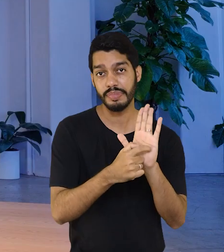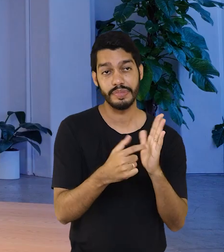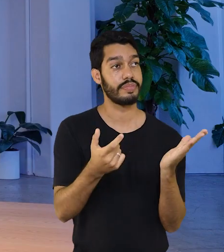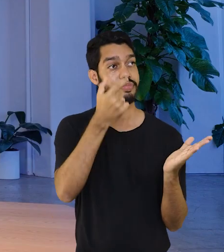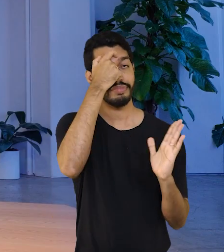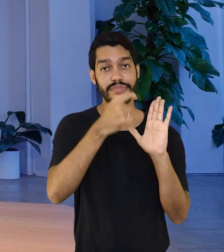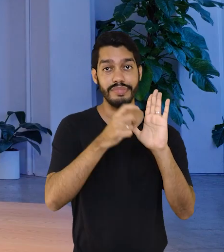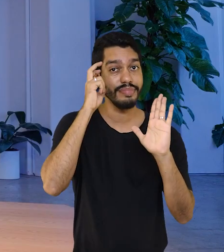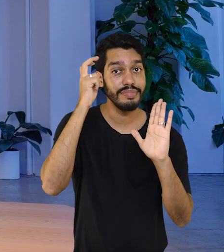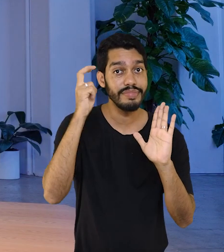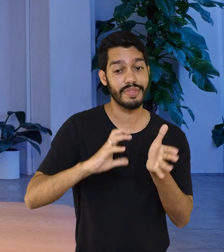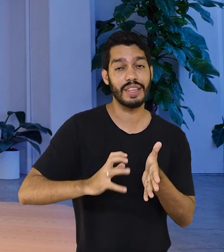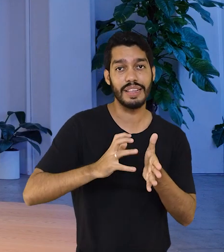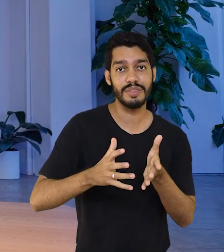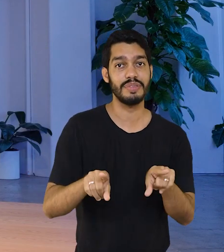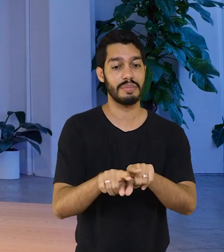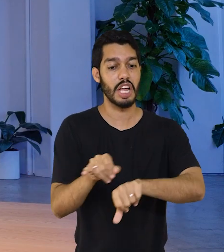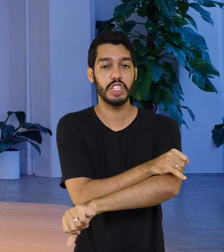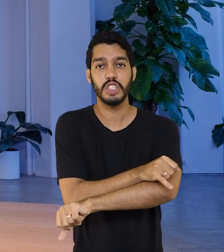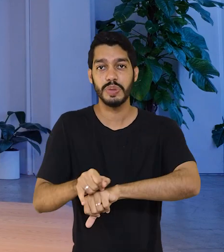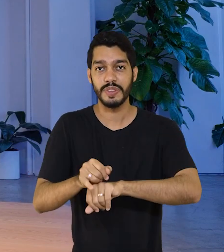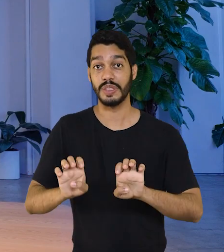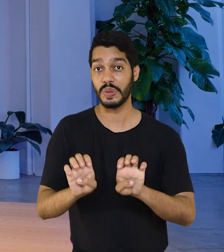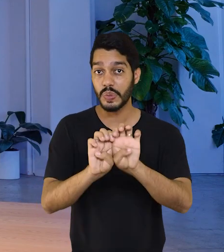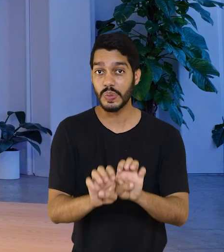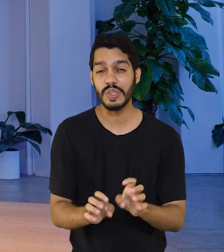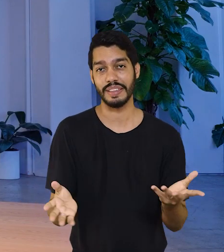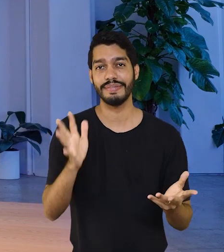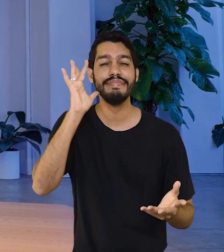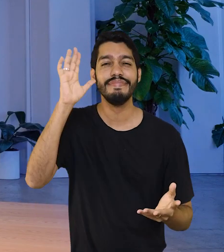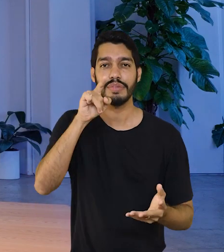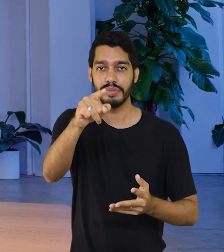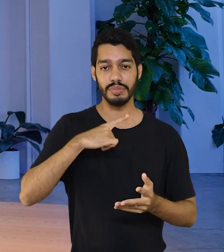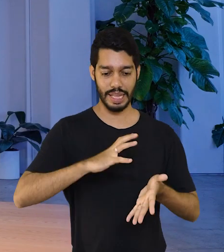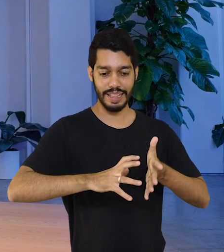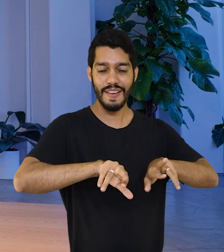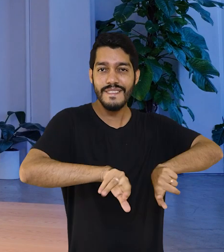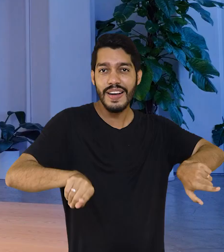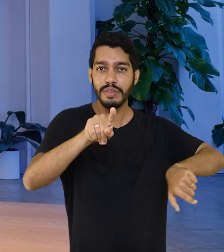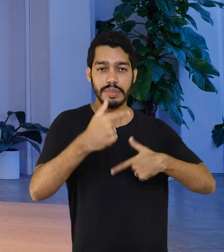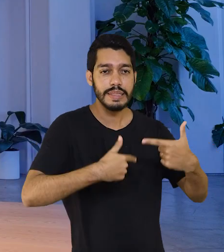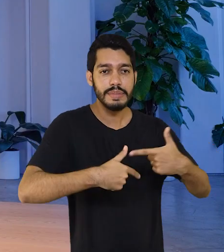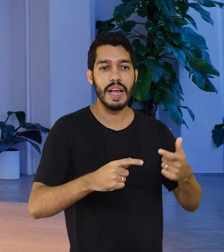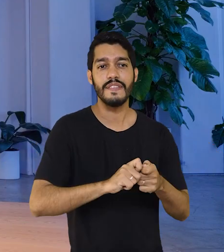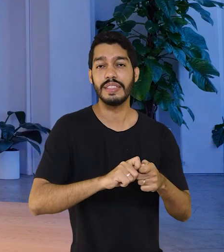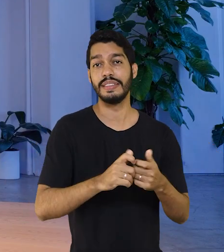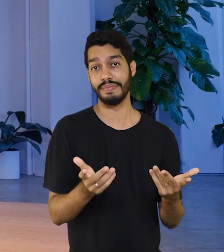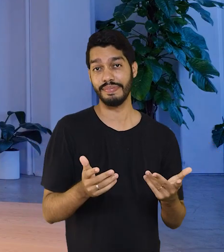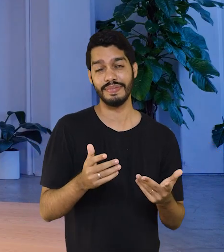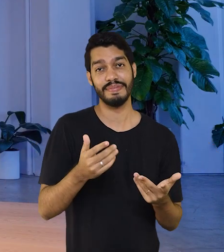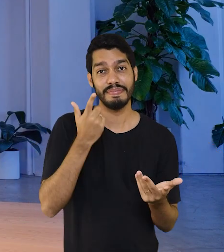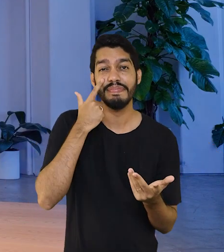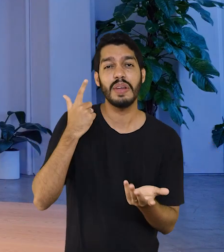estatística, inteligência de dados, inteligência de infraestrutura mesmo, imagina, para trabalhar um volume de dados como esse que a gente